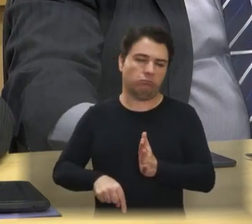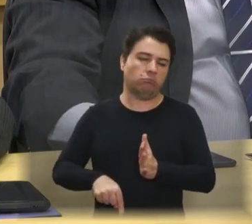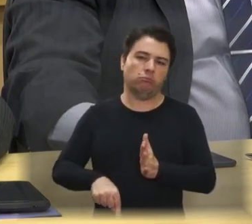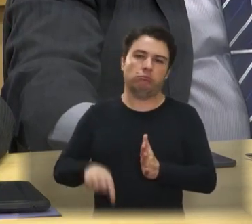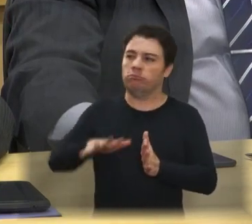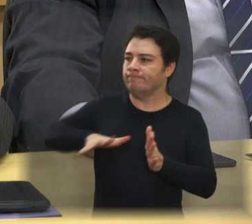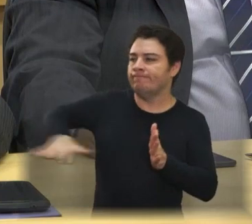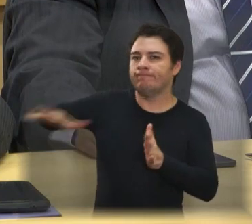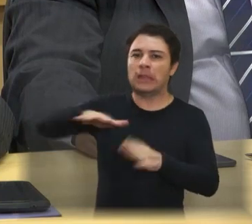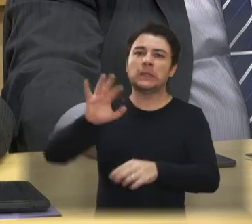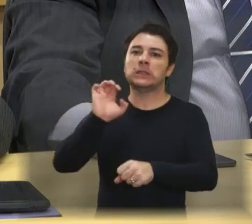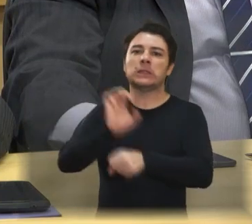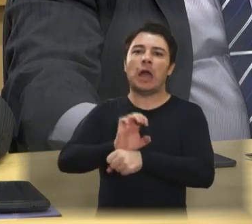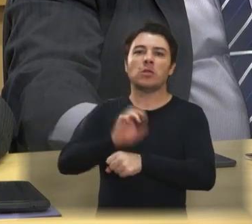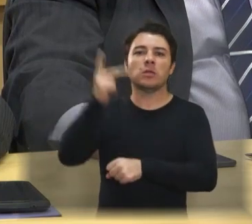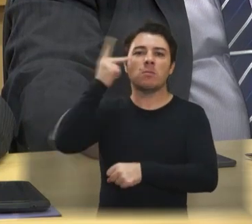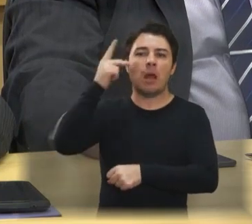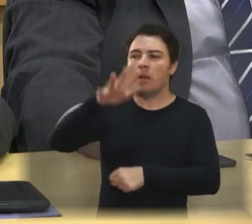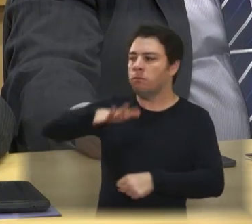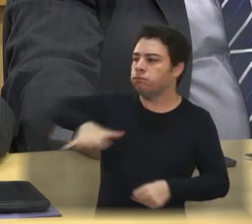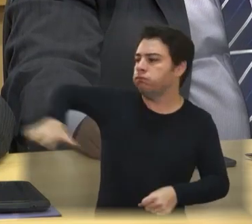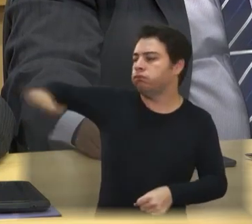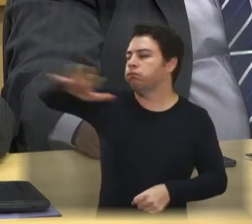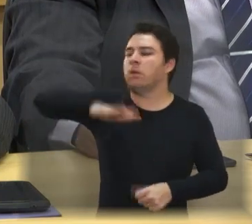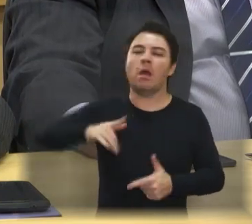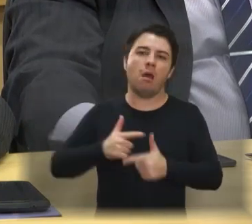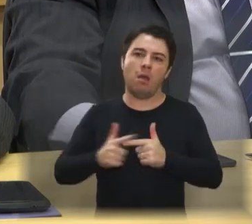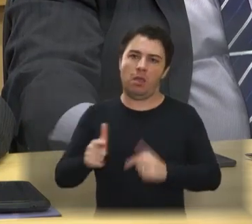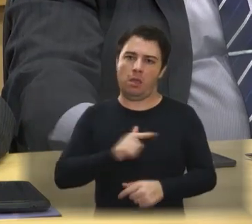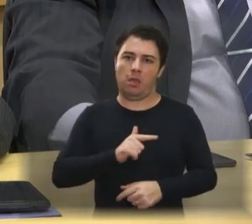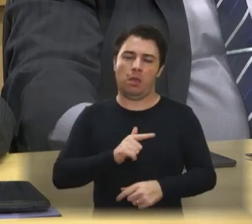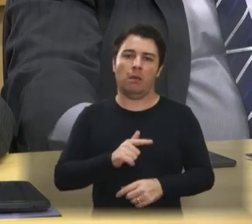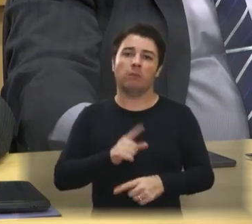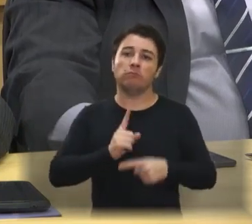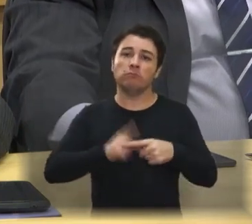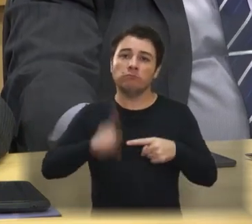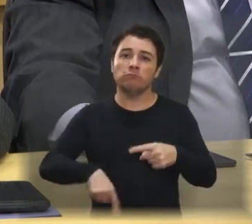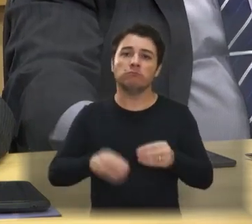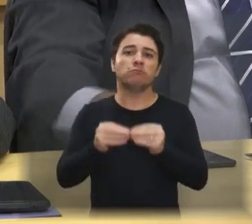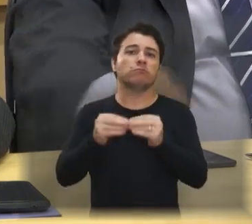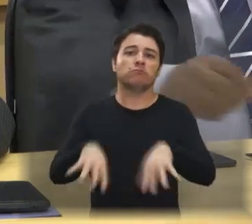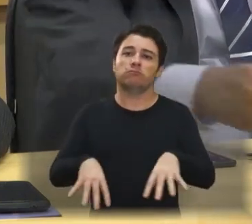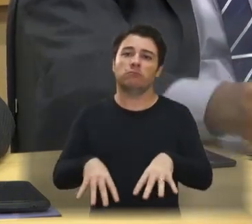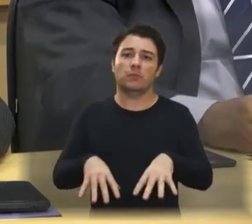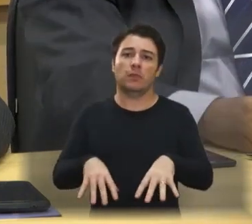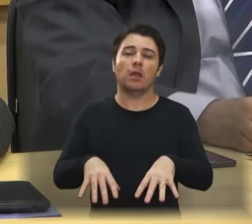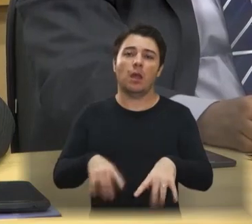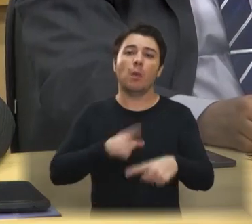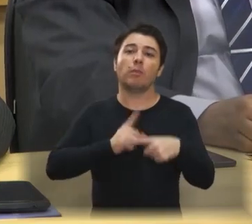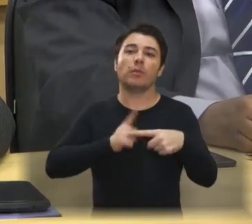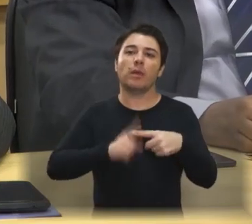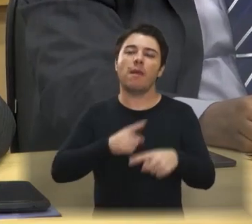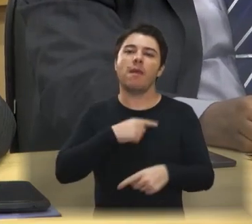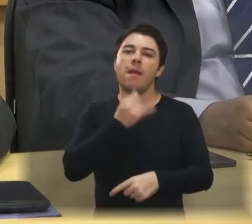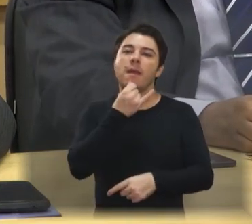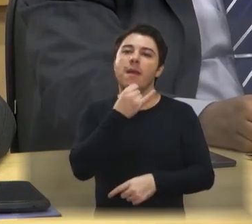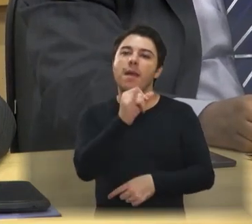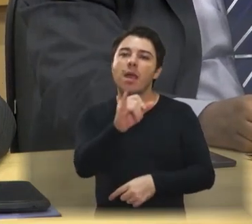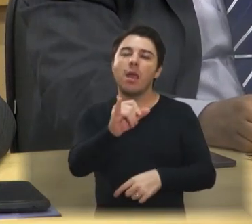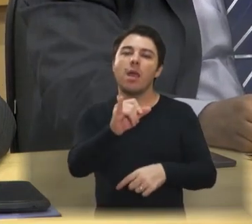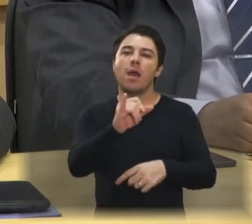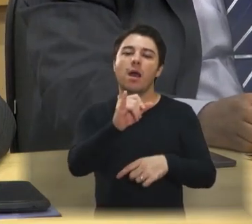Isso é geral né aí no estado todo né todos os locais os prejuízos que os consumidores têm com a interrupção